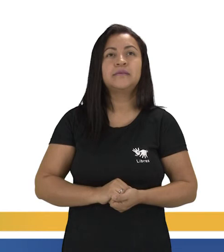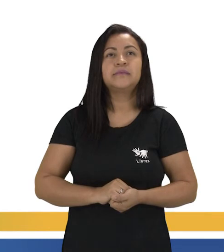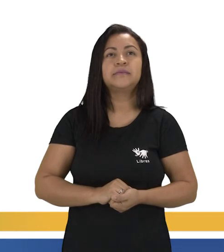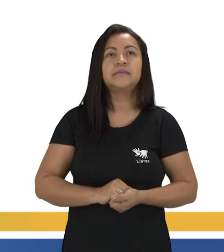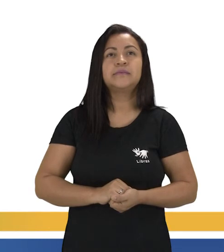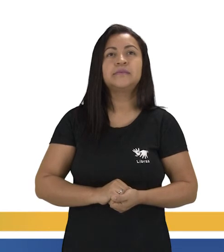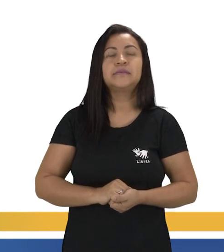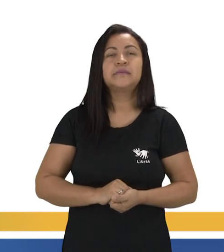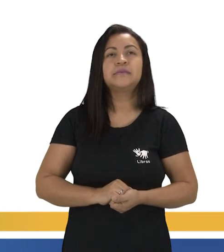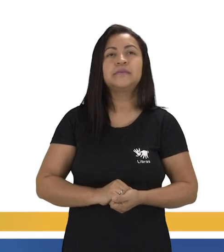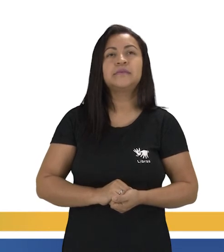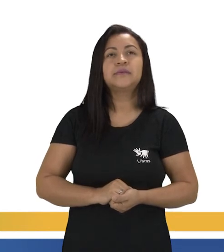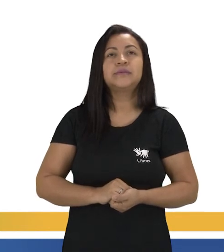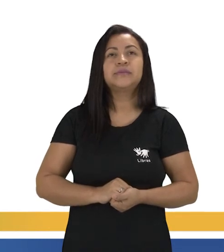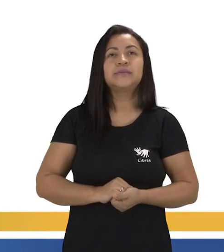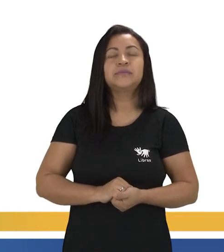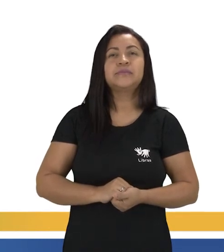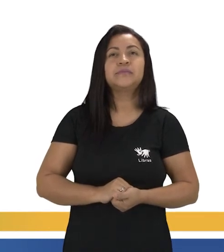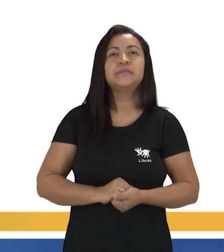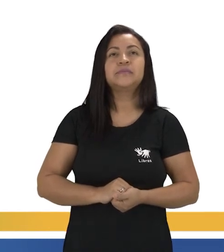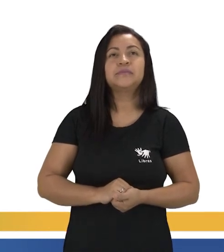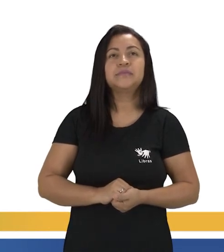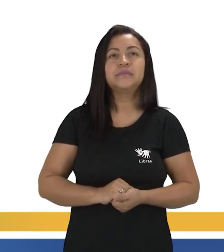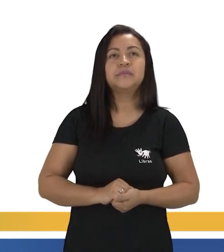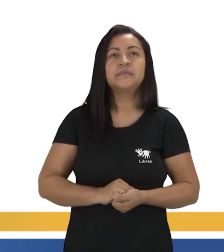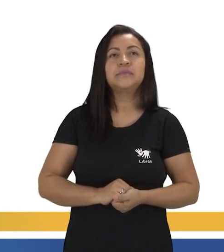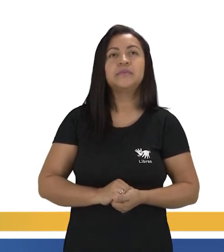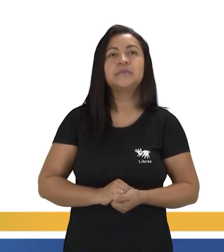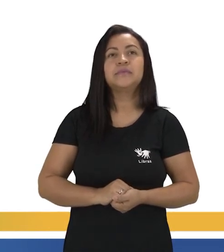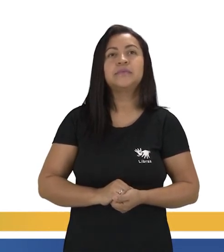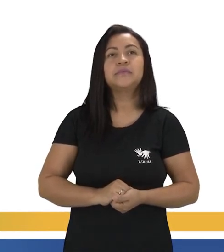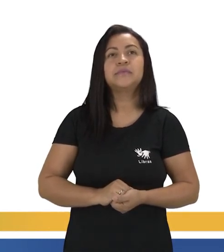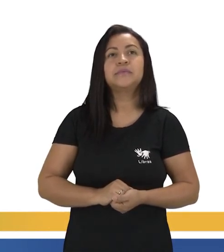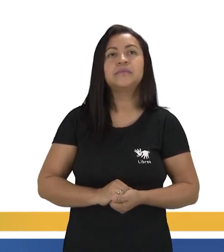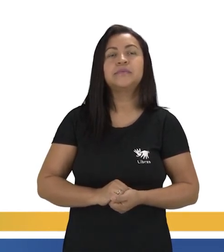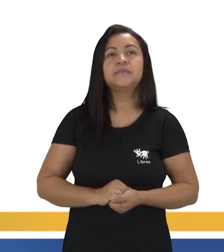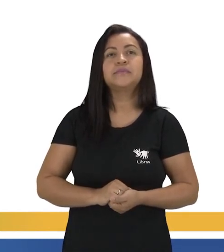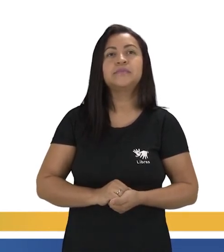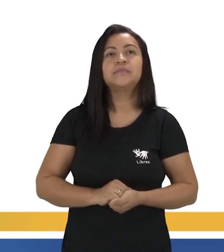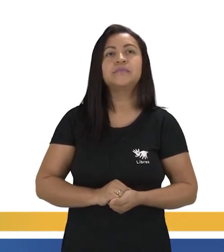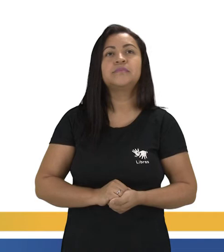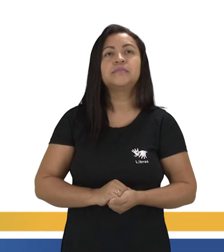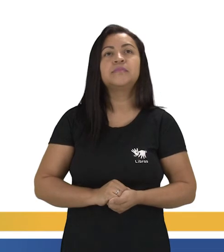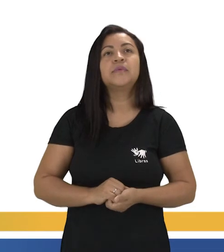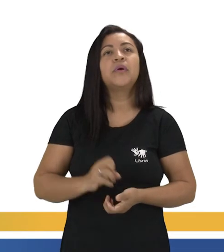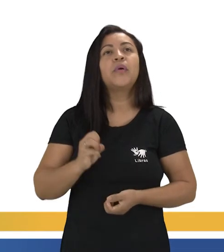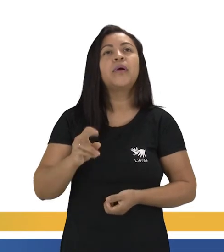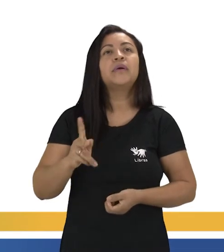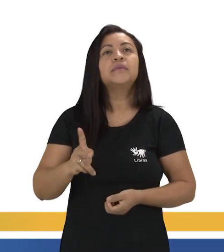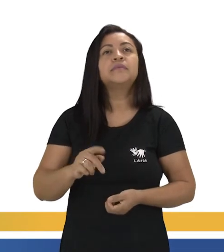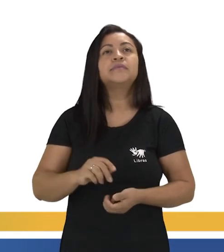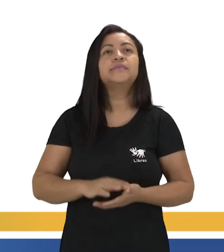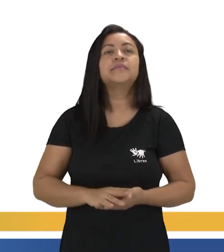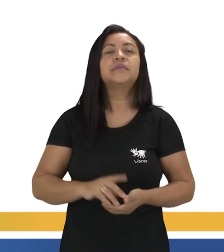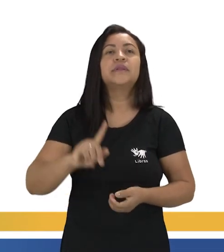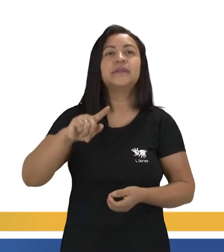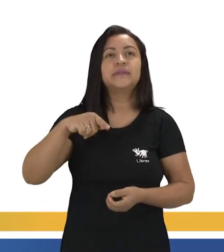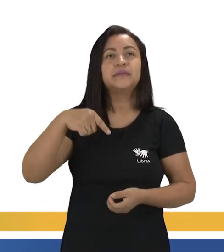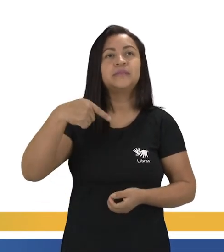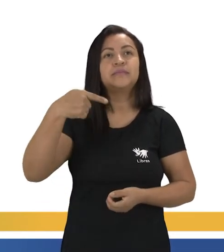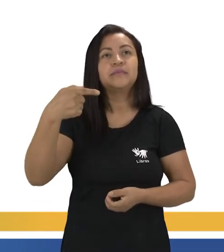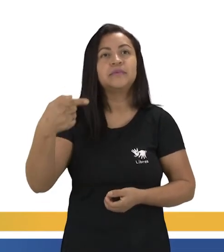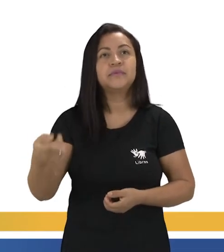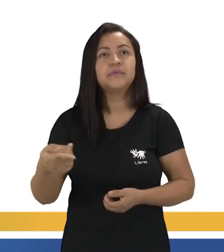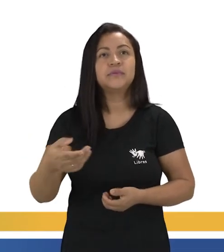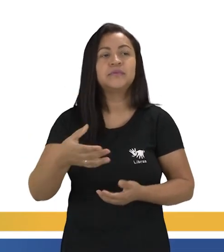had the takaka, they began to feel sick. Ok? Depois que